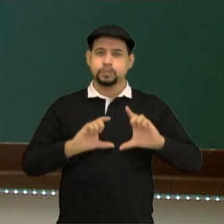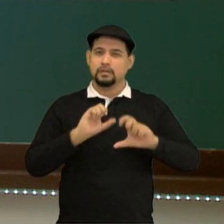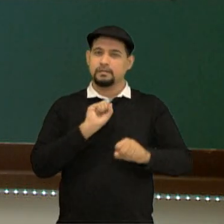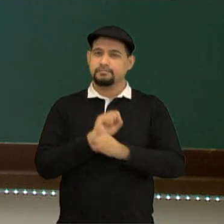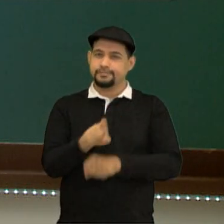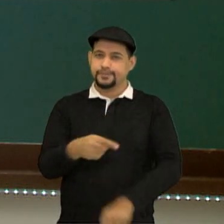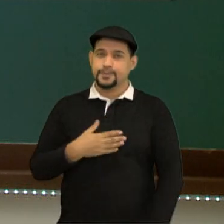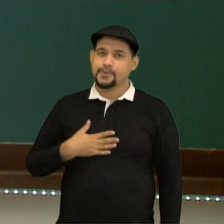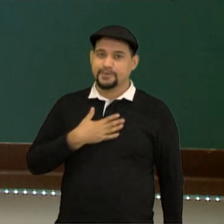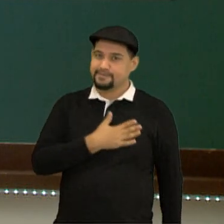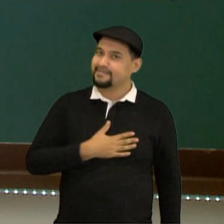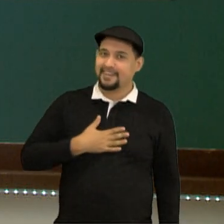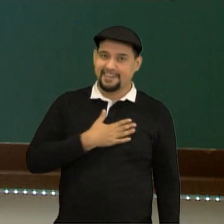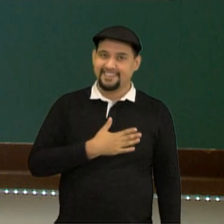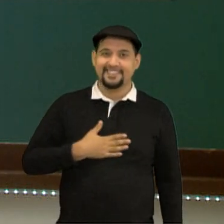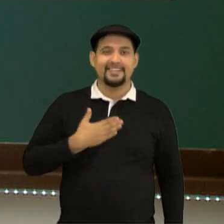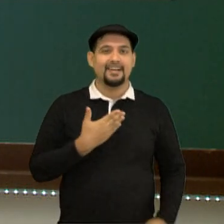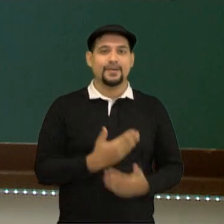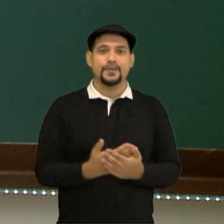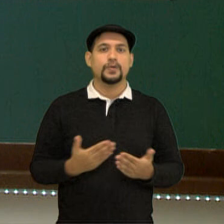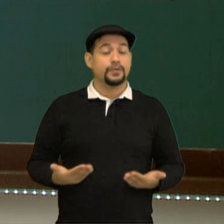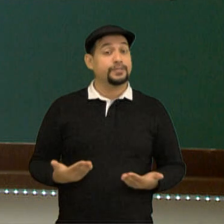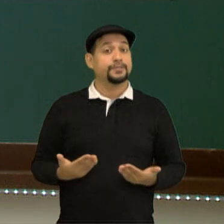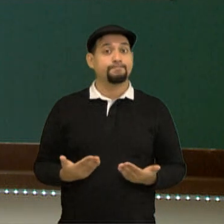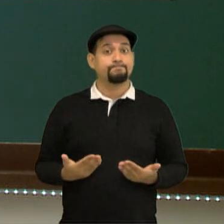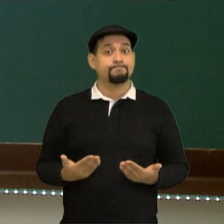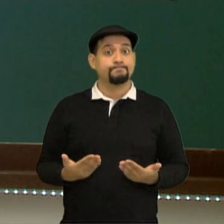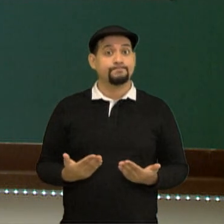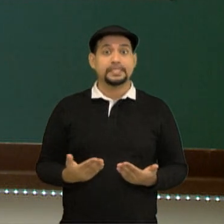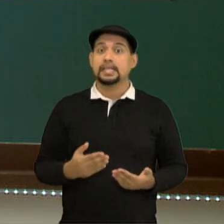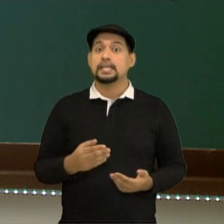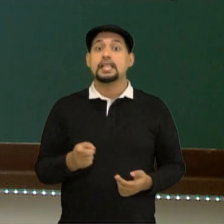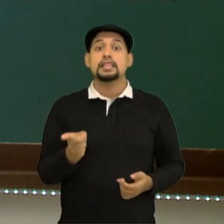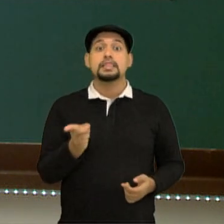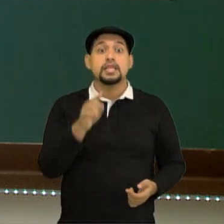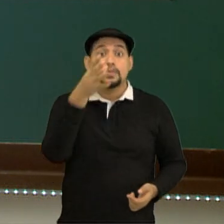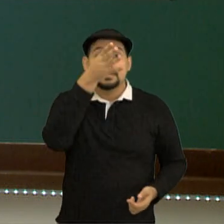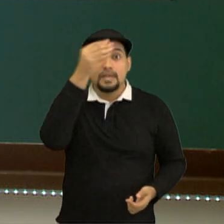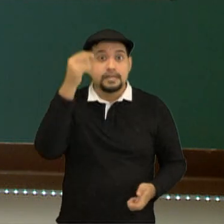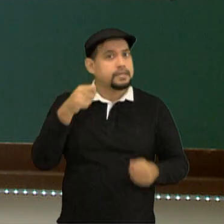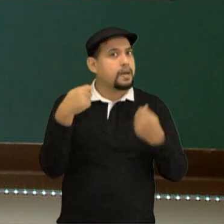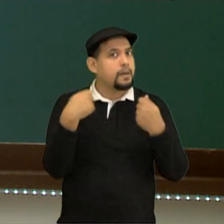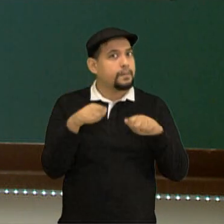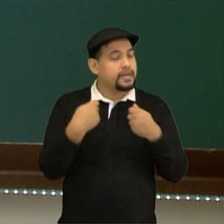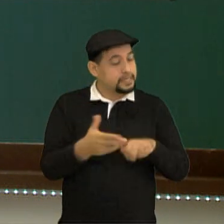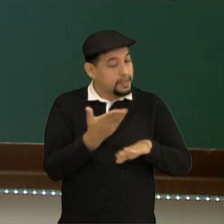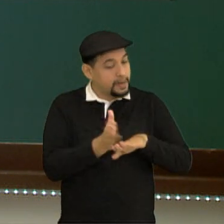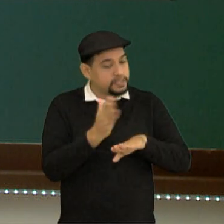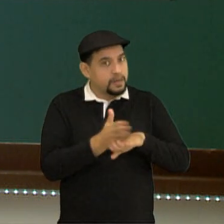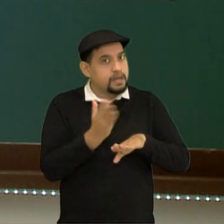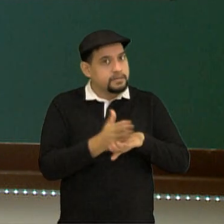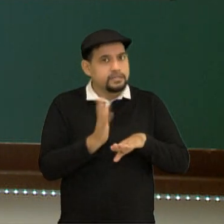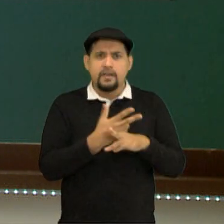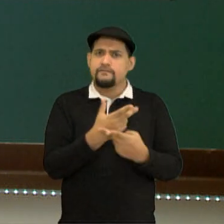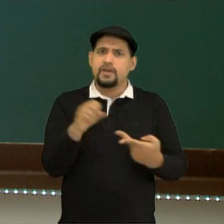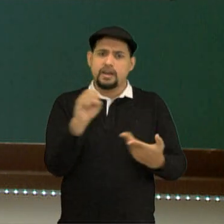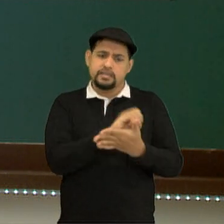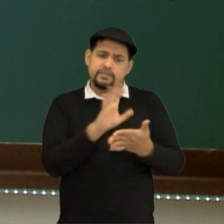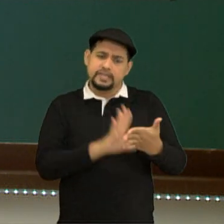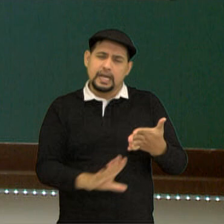que vocês tenham gostado da aula de hoje, mas voltem, não esqueçam de praticar mais outros exercícios para